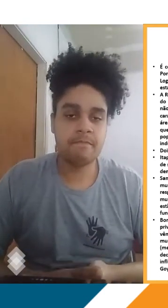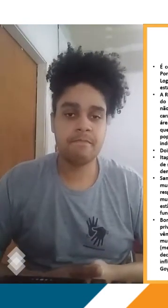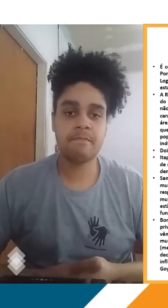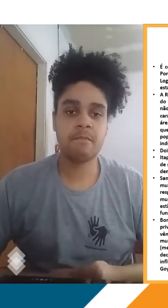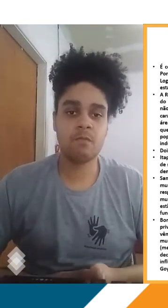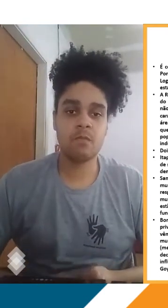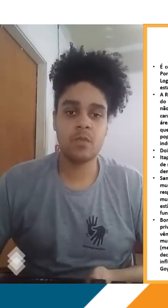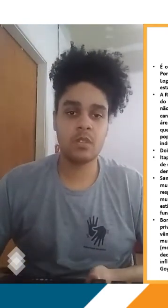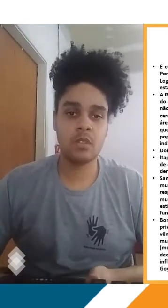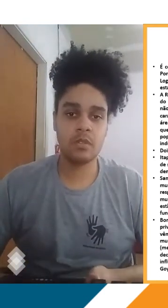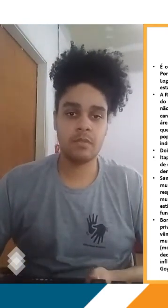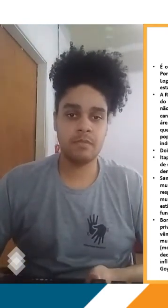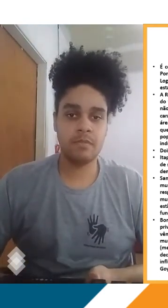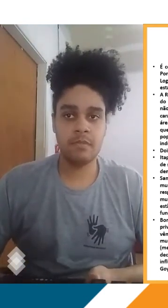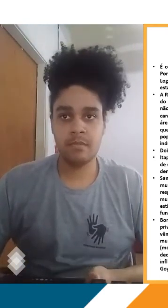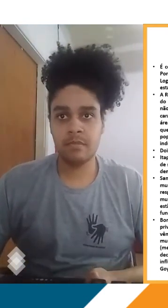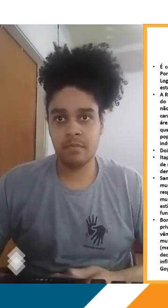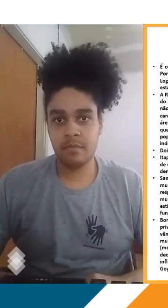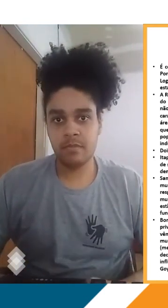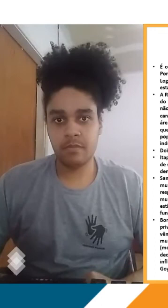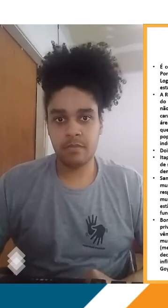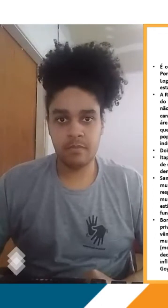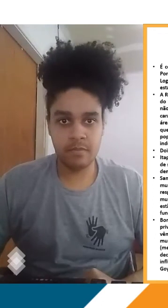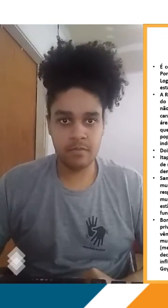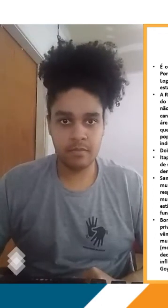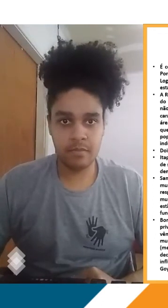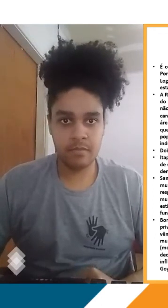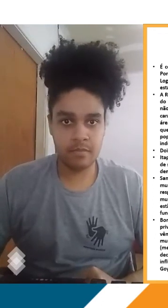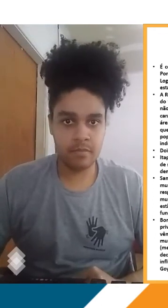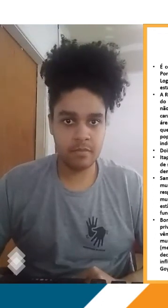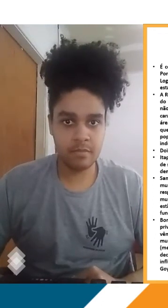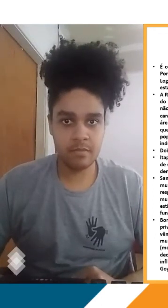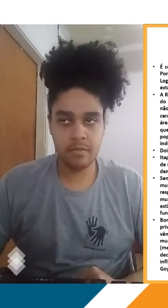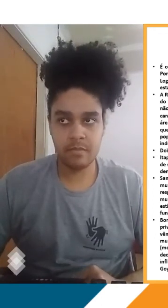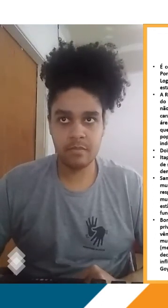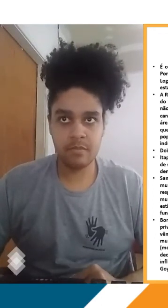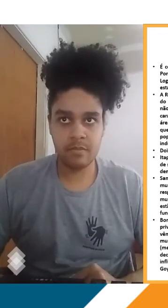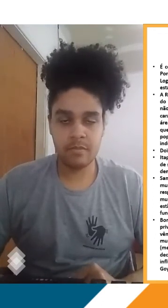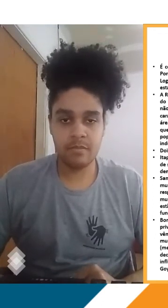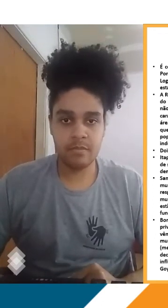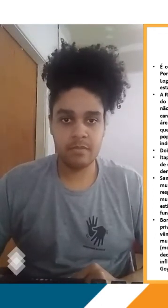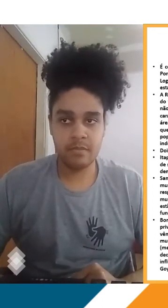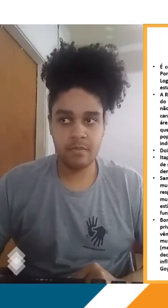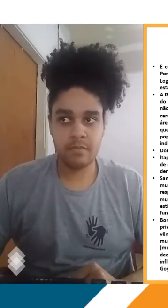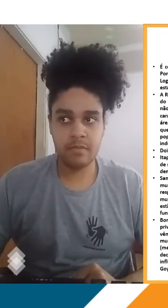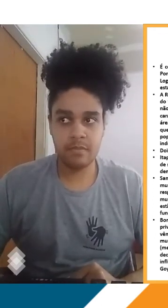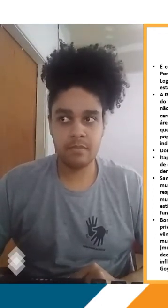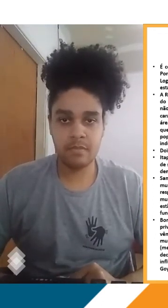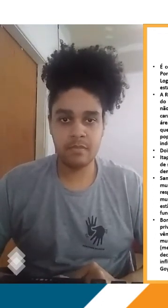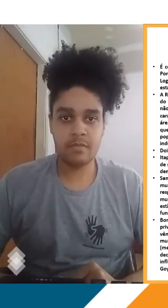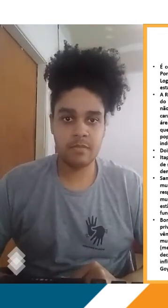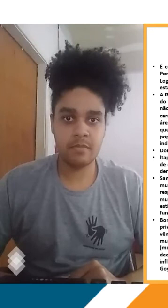BR 393. E Bom Jesus de Itabapoana torna-se cada dia menos dependente de Itaperuna. Situa-se numa